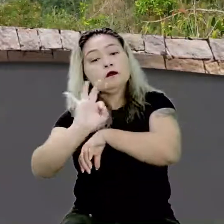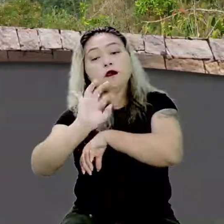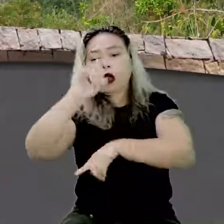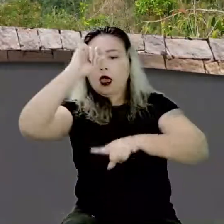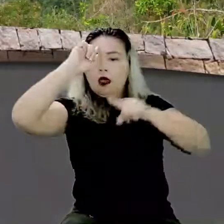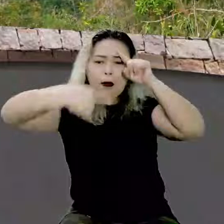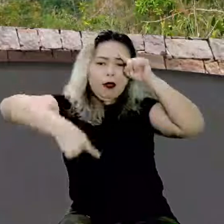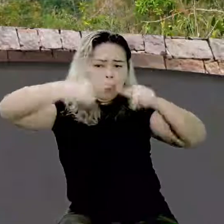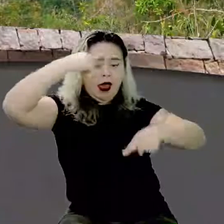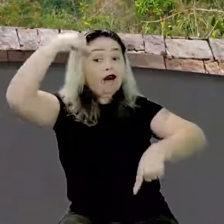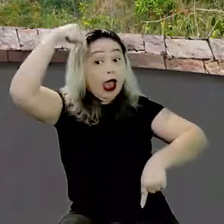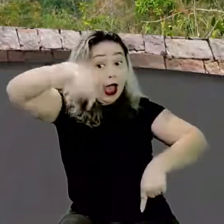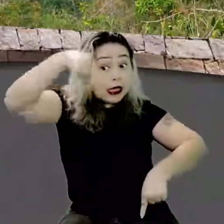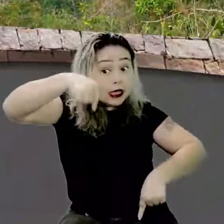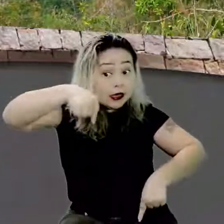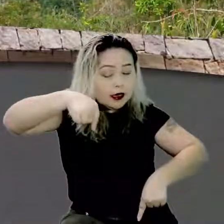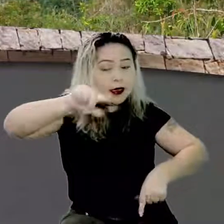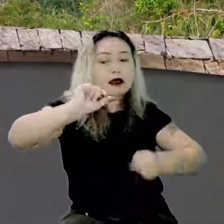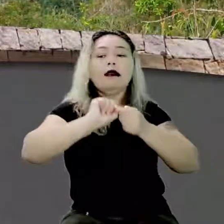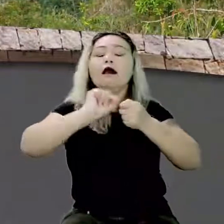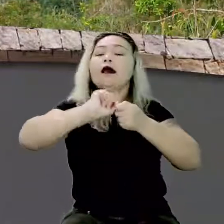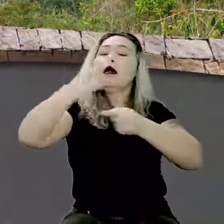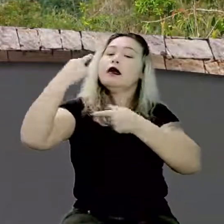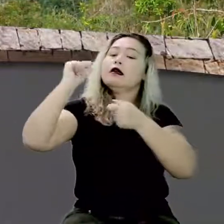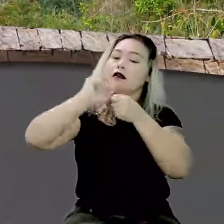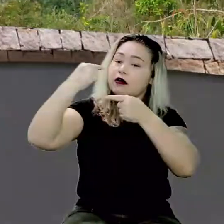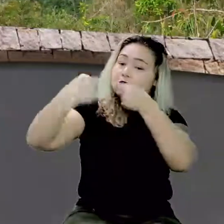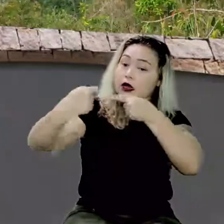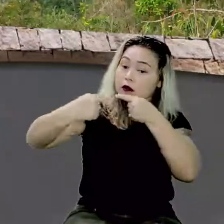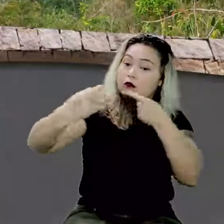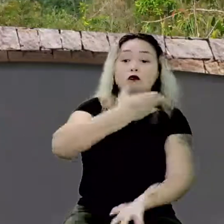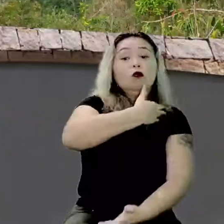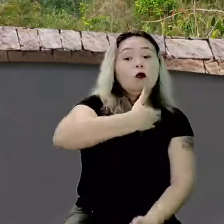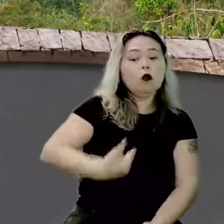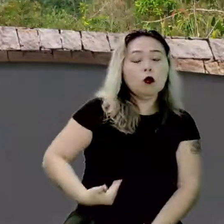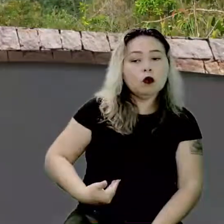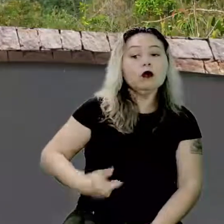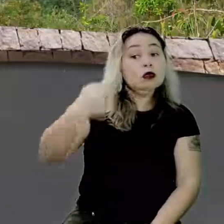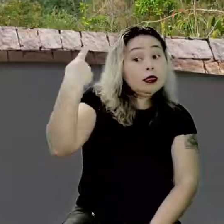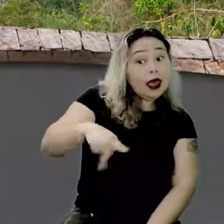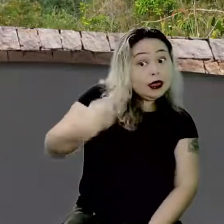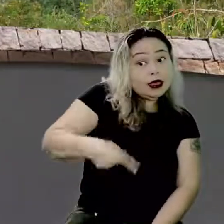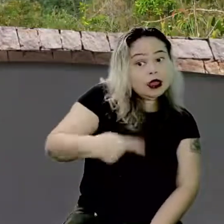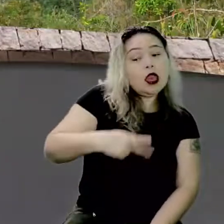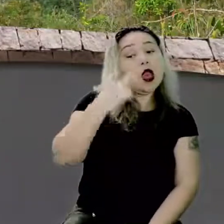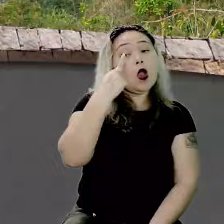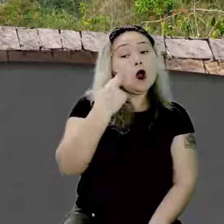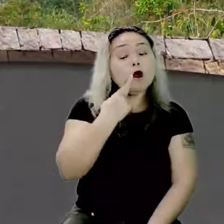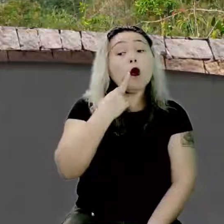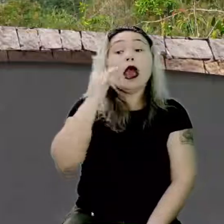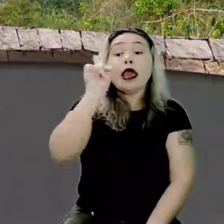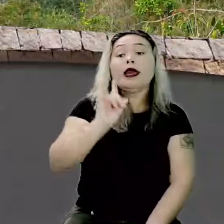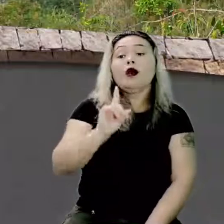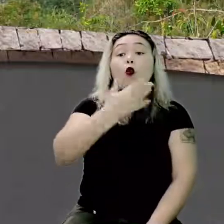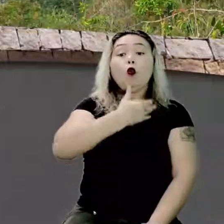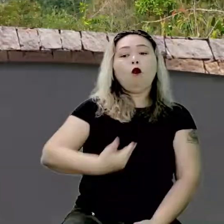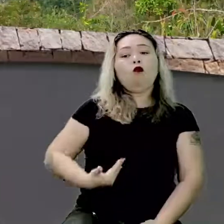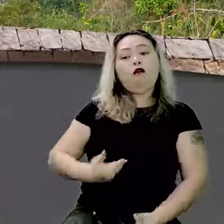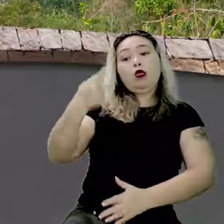mandava tudo aqui e quem fazia as políticas públicas daqui era o governo